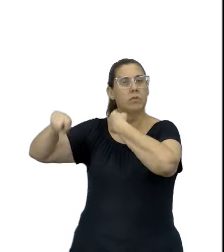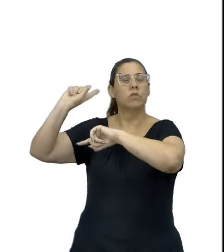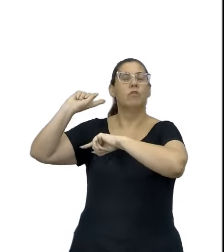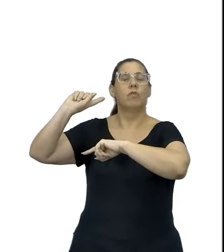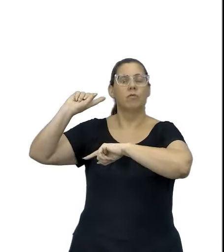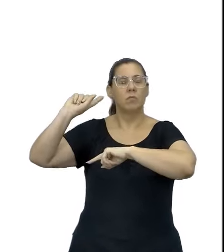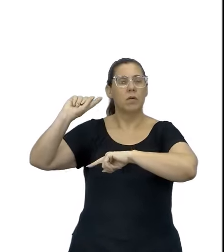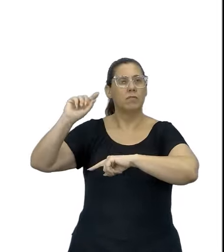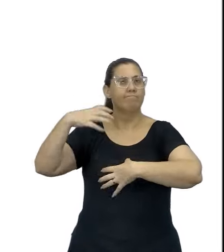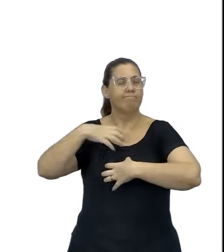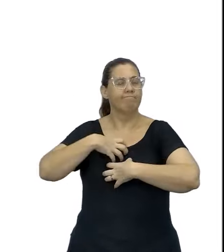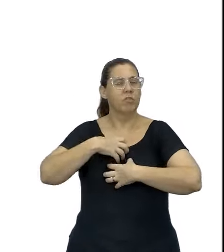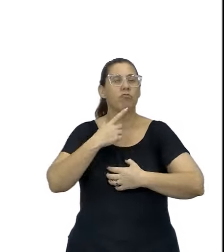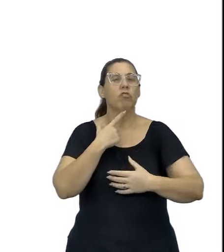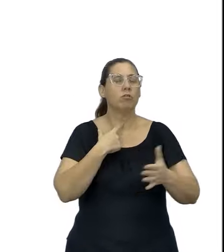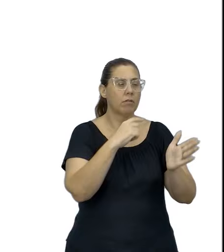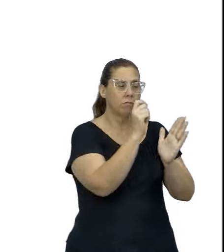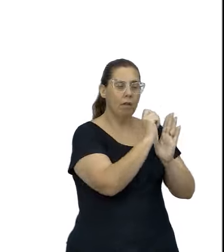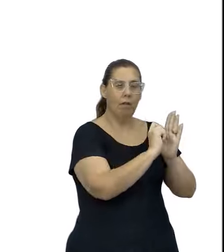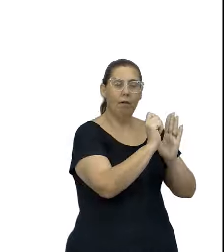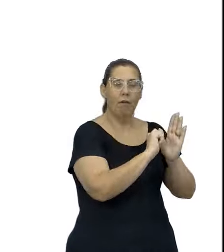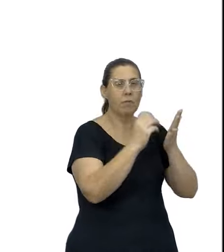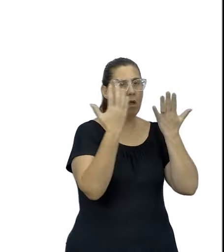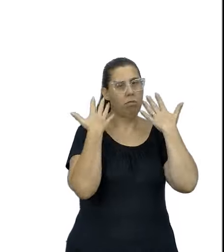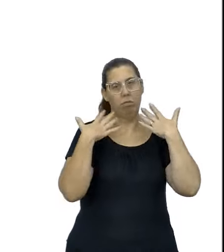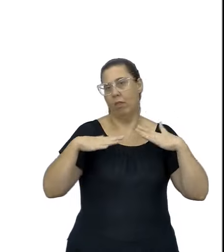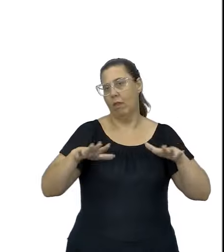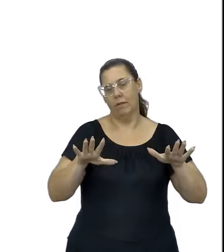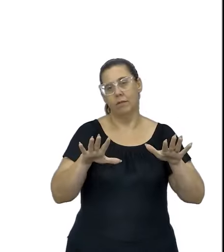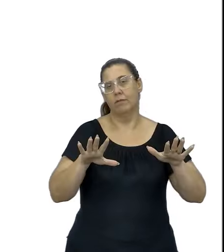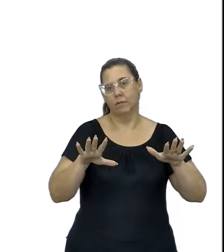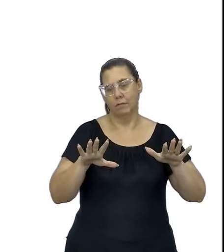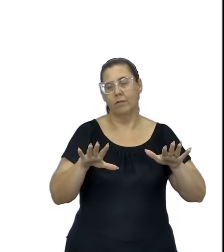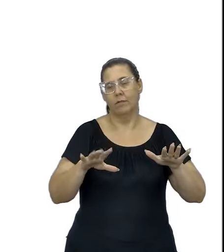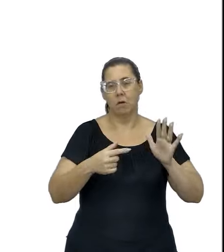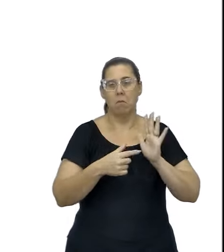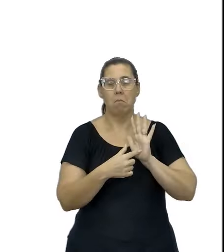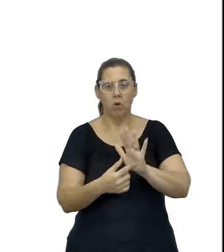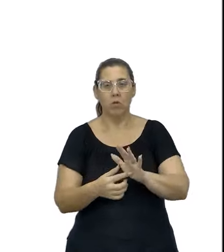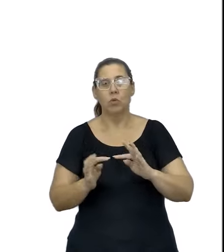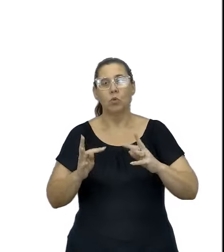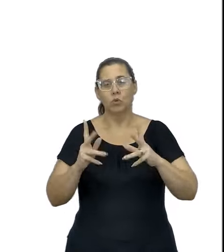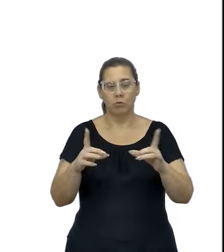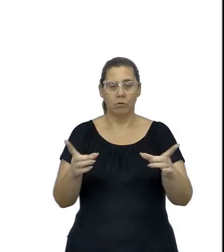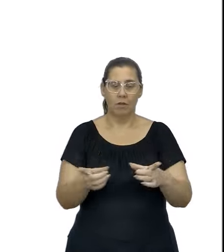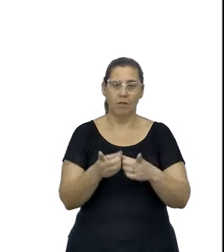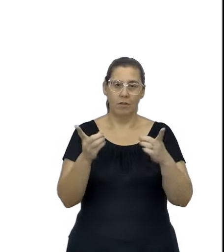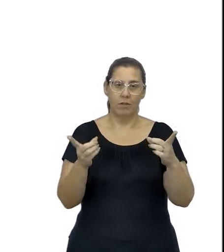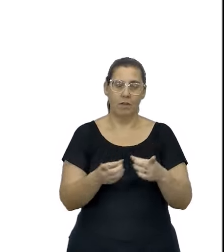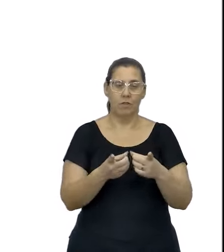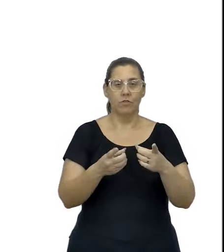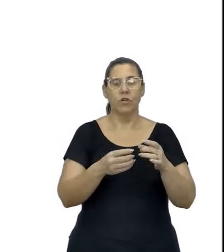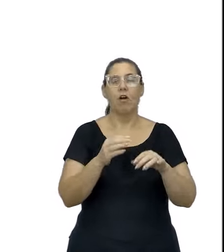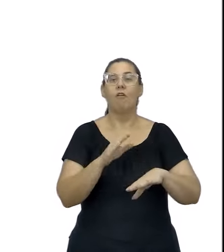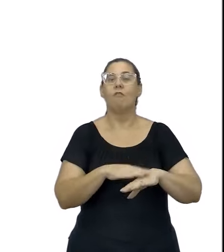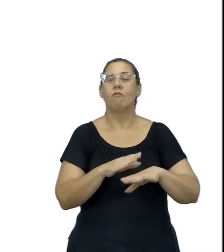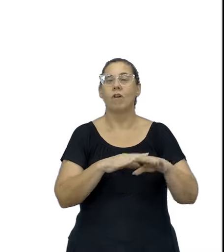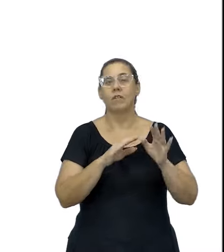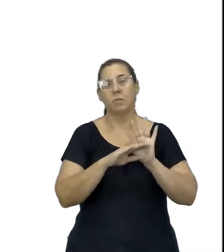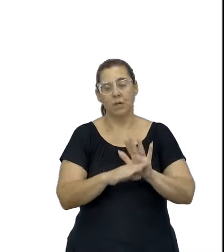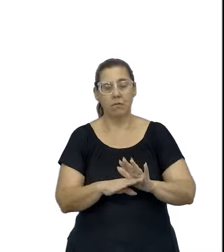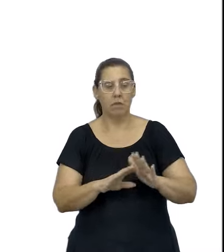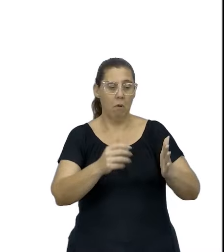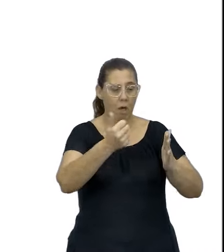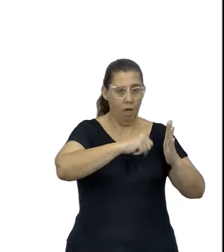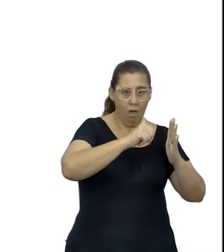escritores, o que depende naturalmente de oferecermos as devidas condições didáticas. Então, vamos